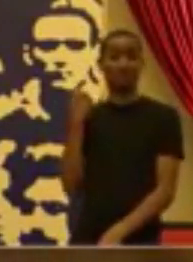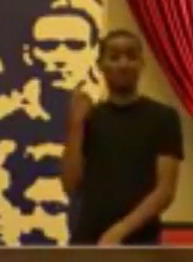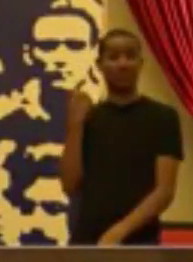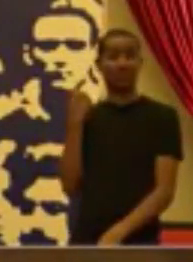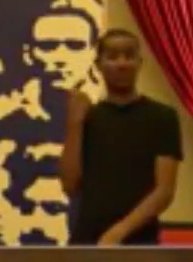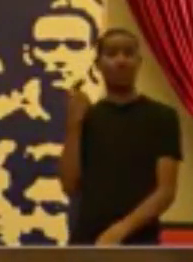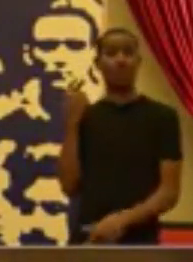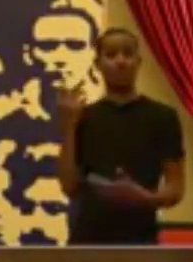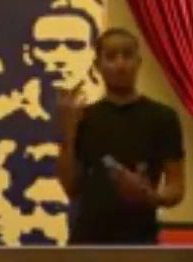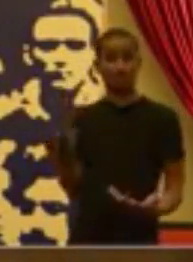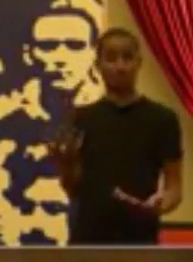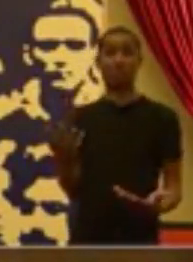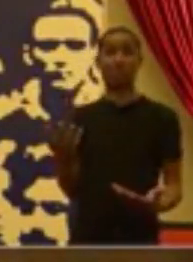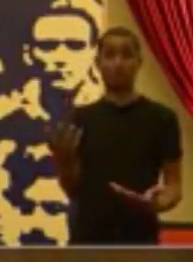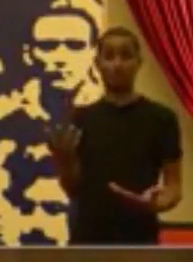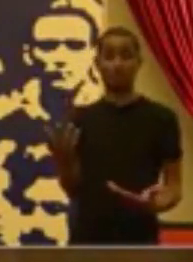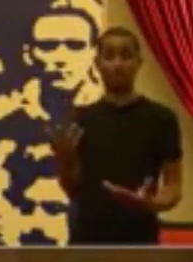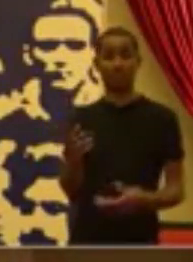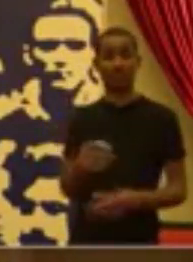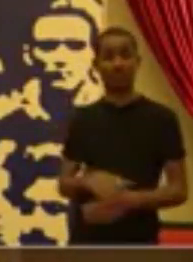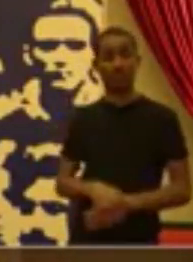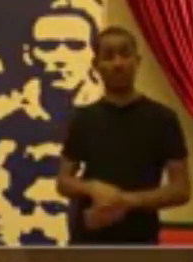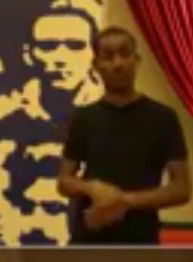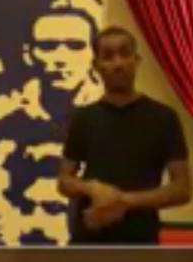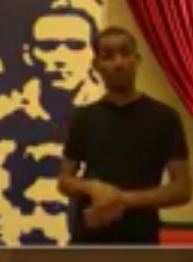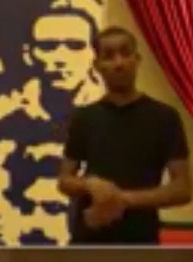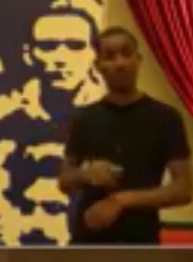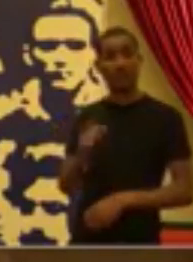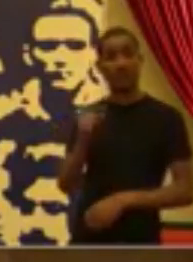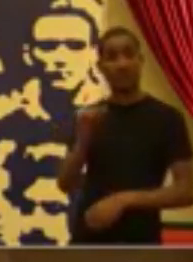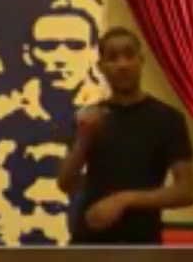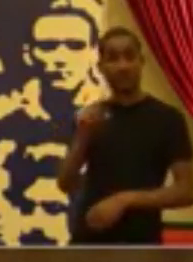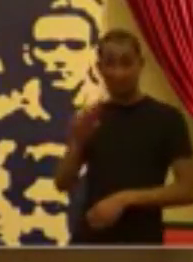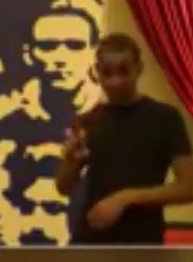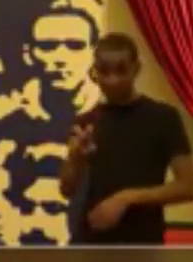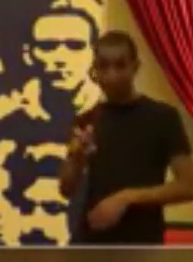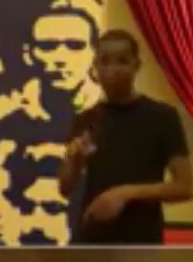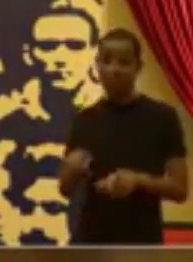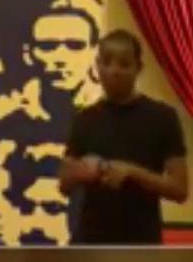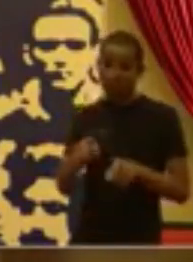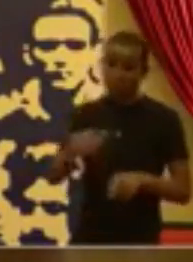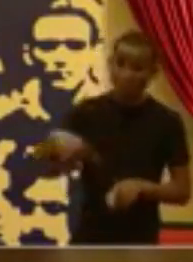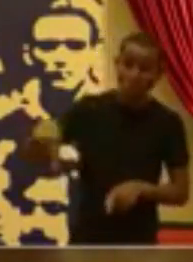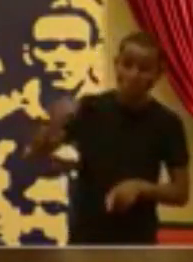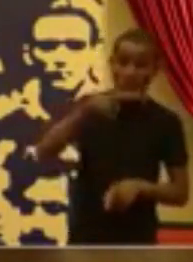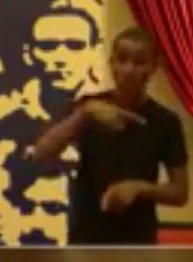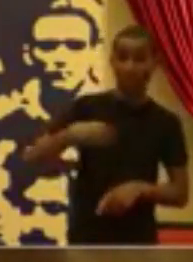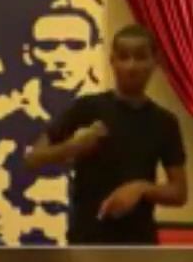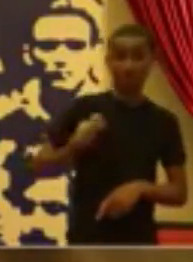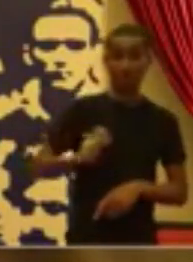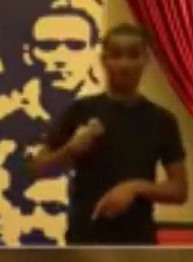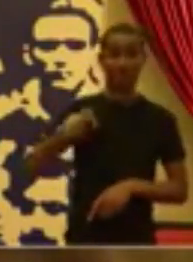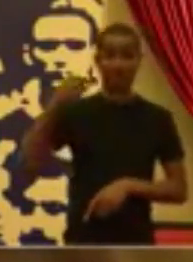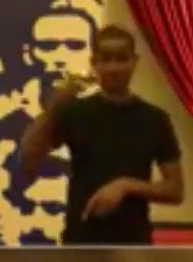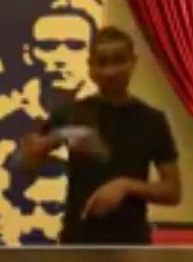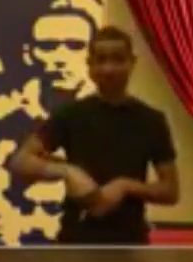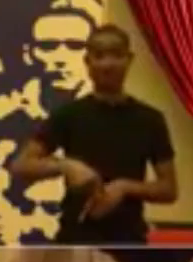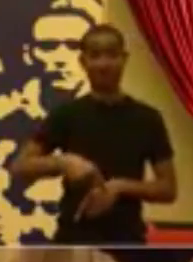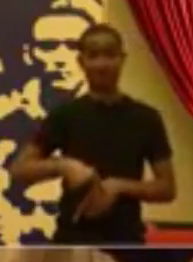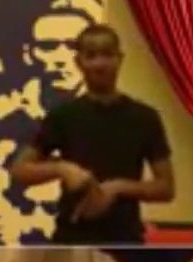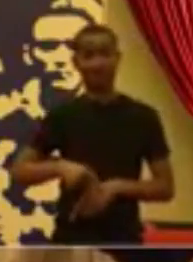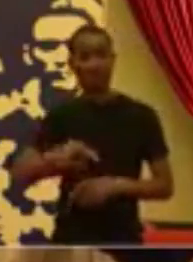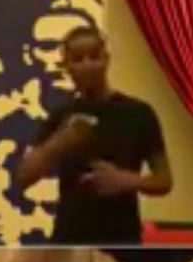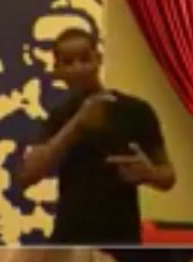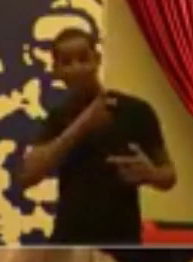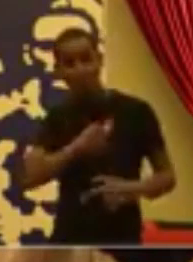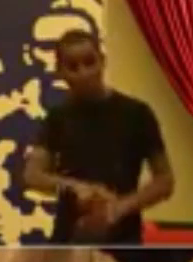qual seja o AI-5, também estamos aqui para